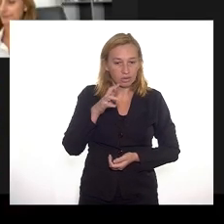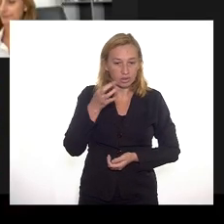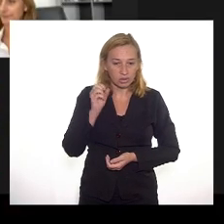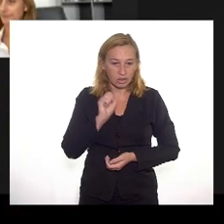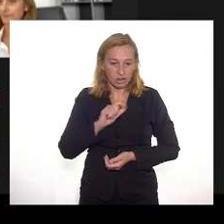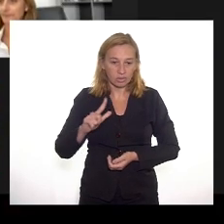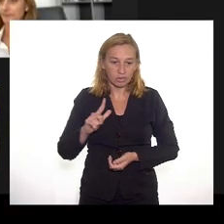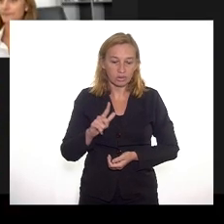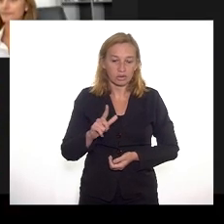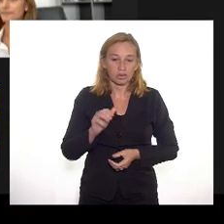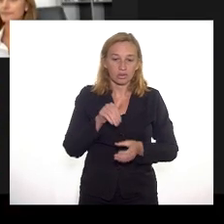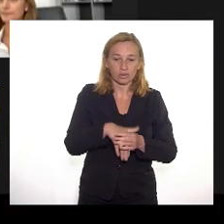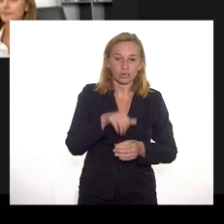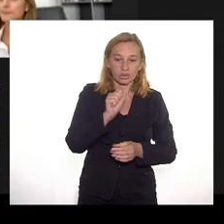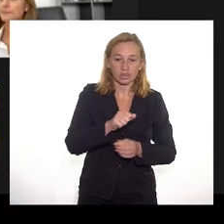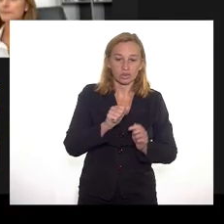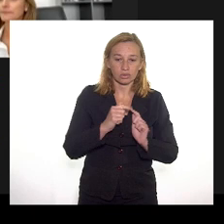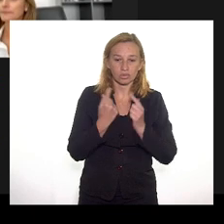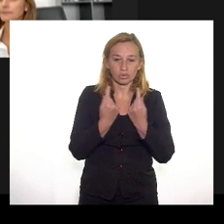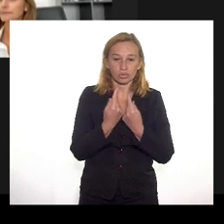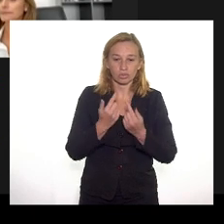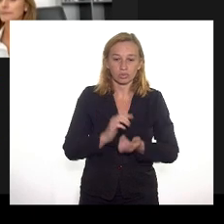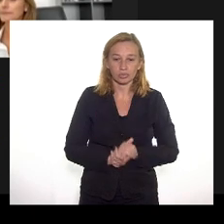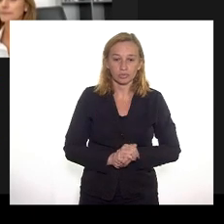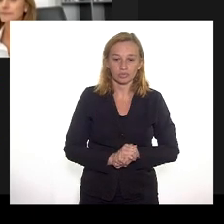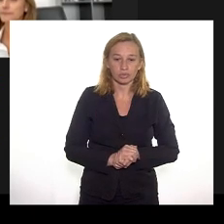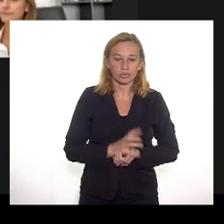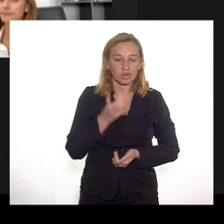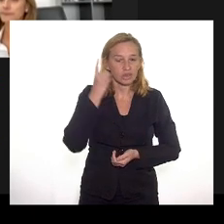Deputado Coronel Salema votou sim no grupo.